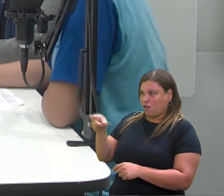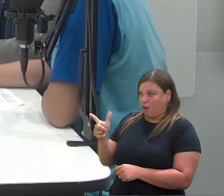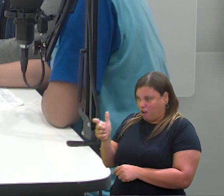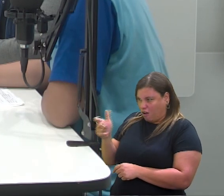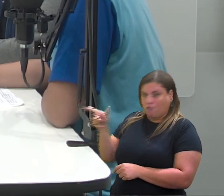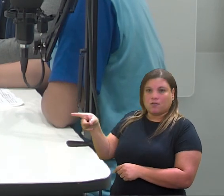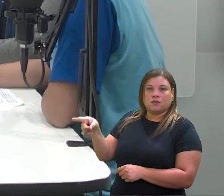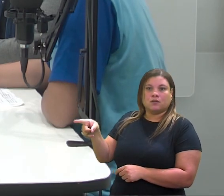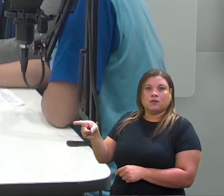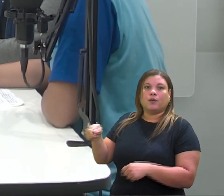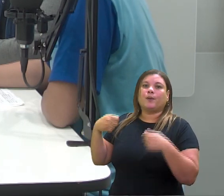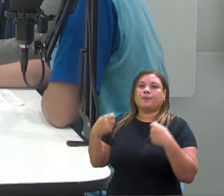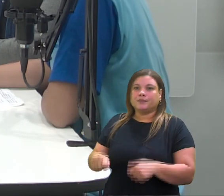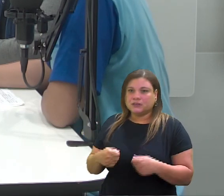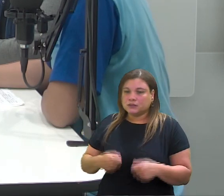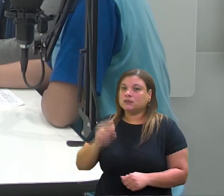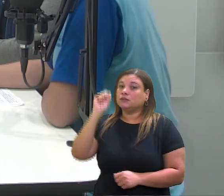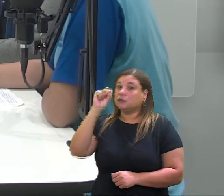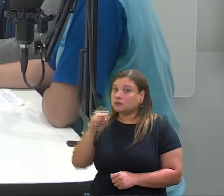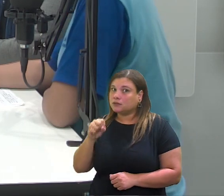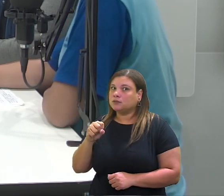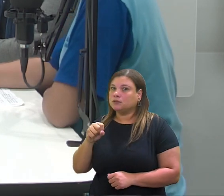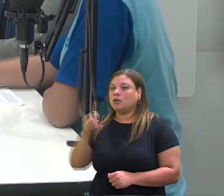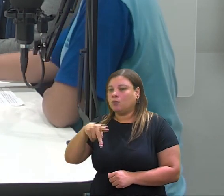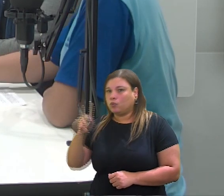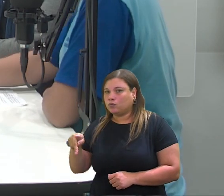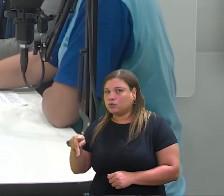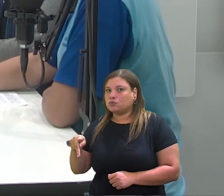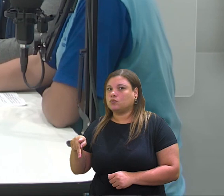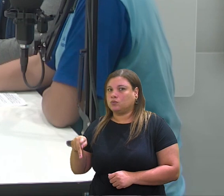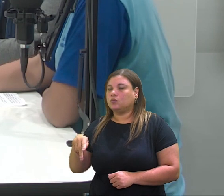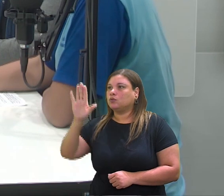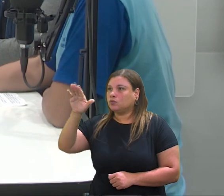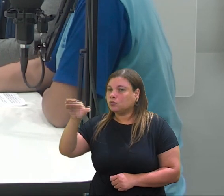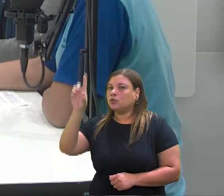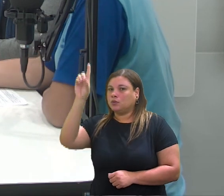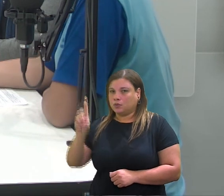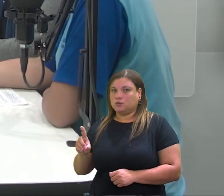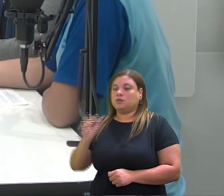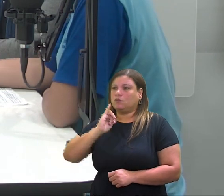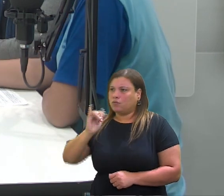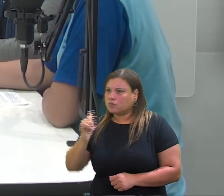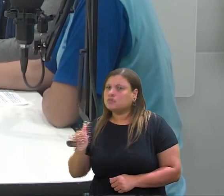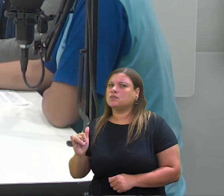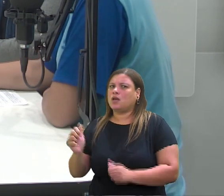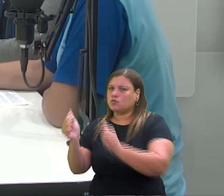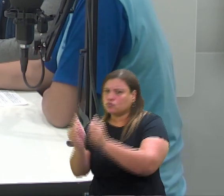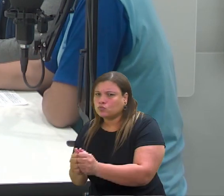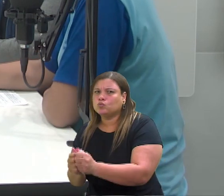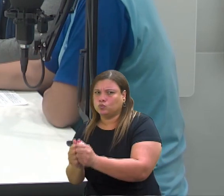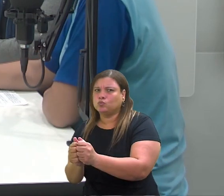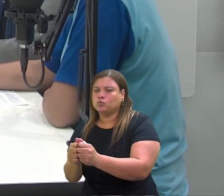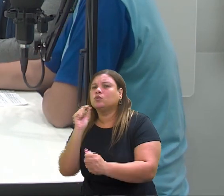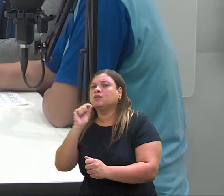diretor, pois não, posso ajudar? O diretor nem sabe o que está acontecendo. Então é interessante que a administração